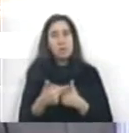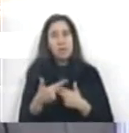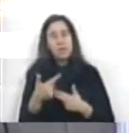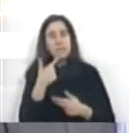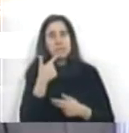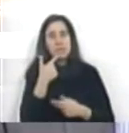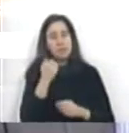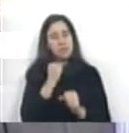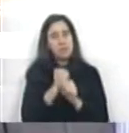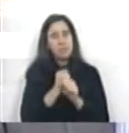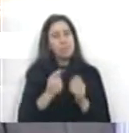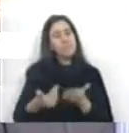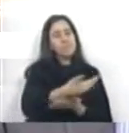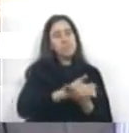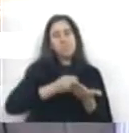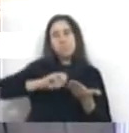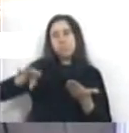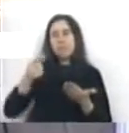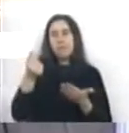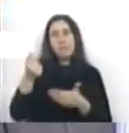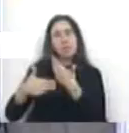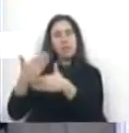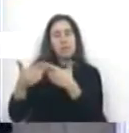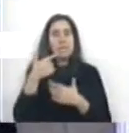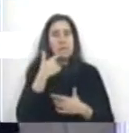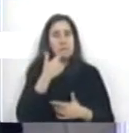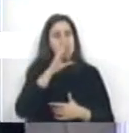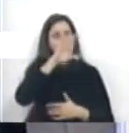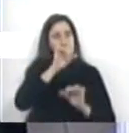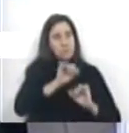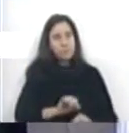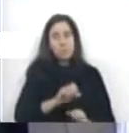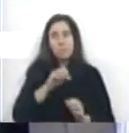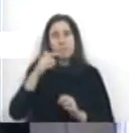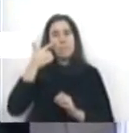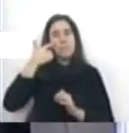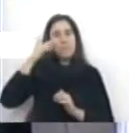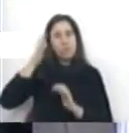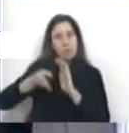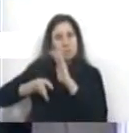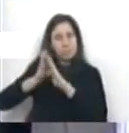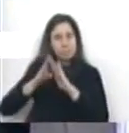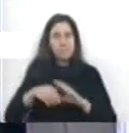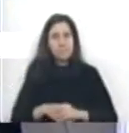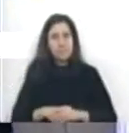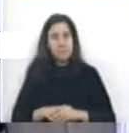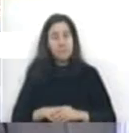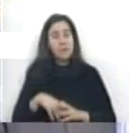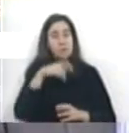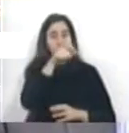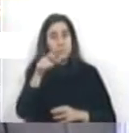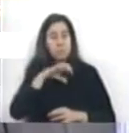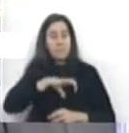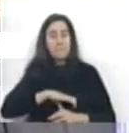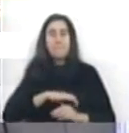transferir rendimentos do trabalho para o capital e, por isso, do país para fora. Recuperar rendimentos de quem tem